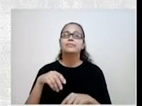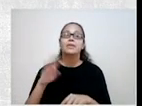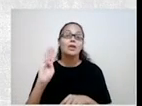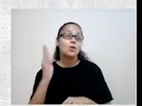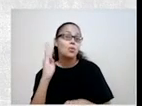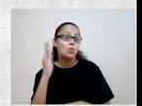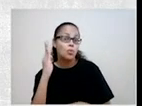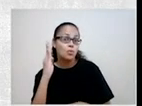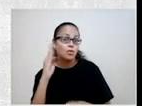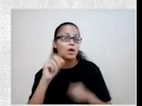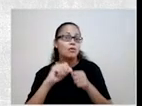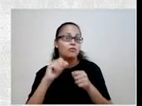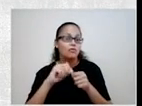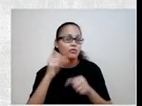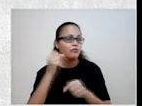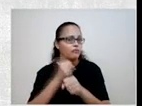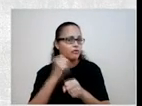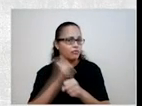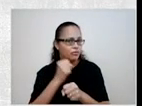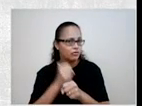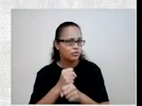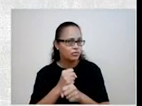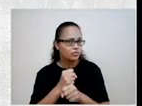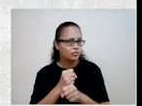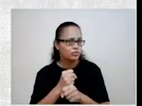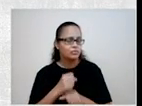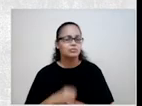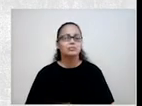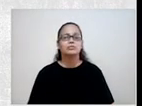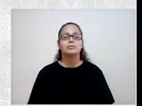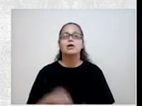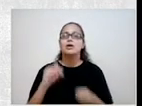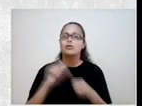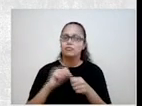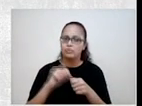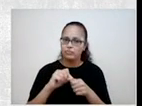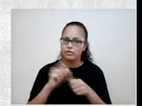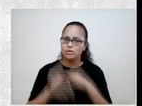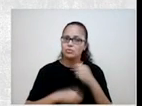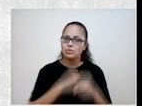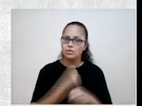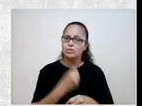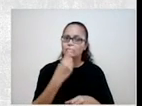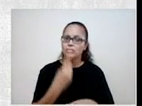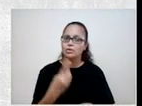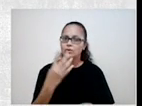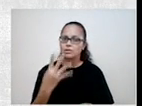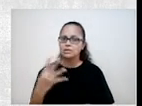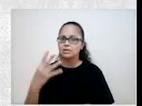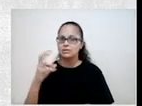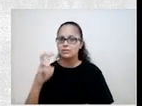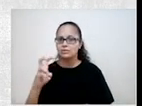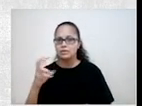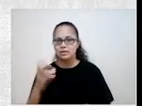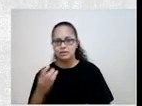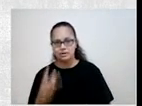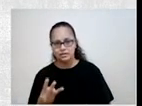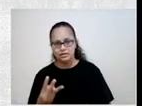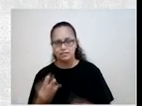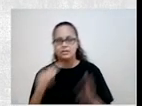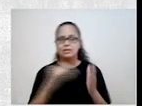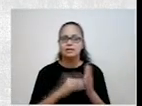de forma realista pelo escultor italiano Donatello, feito entre 1453 e